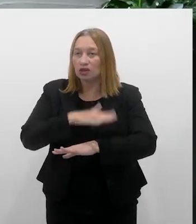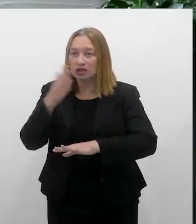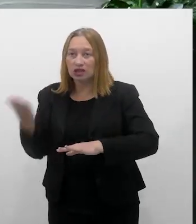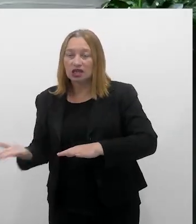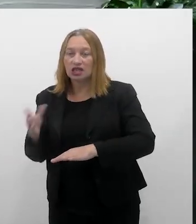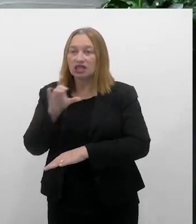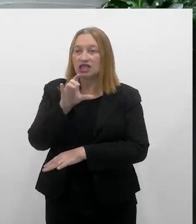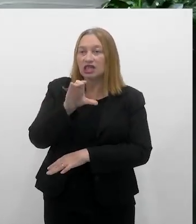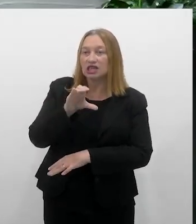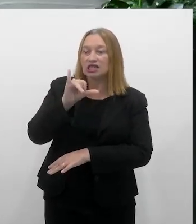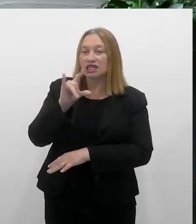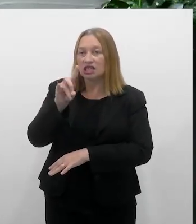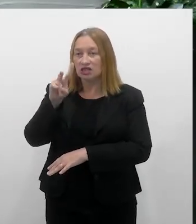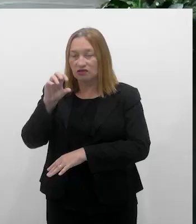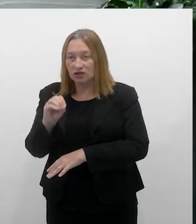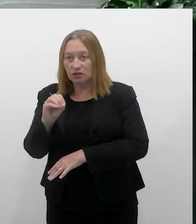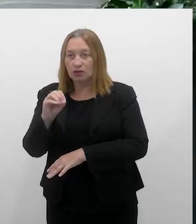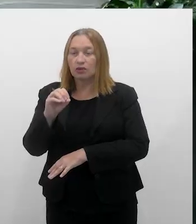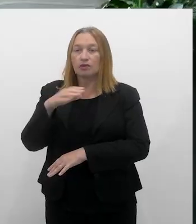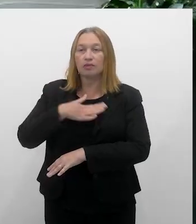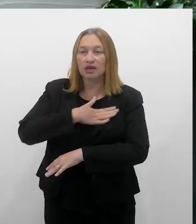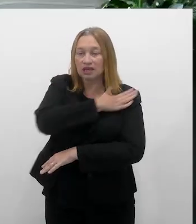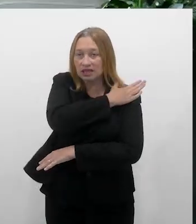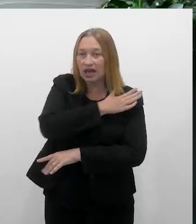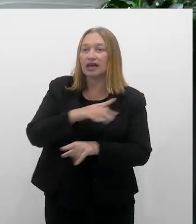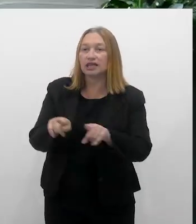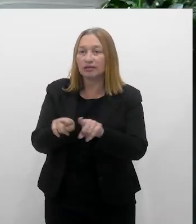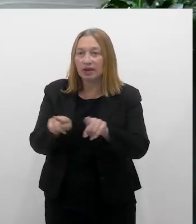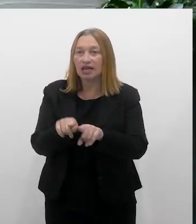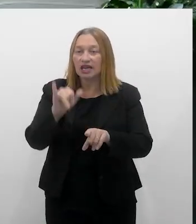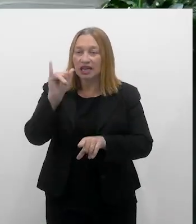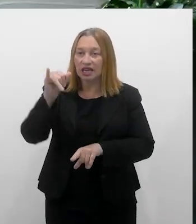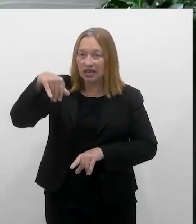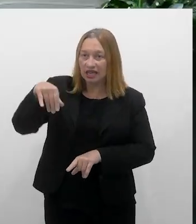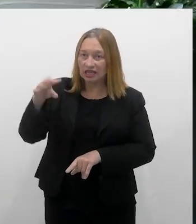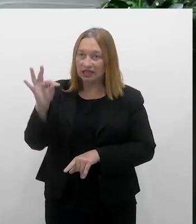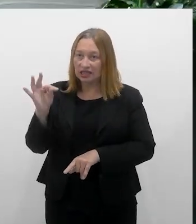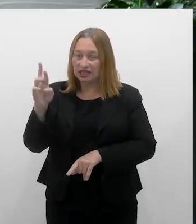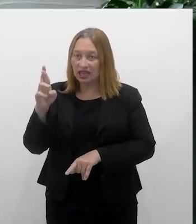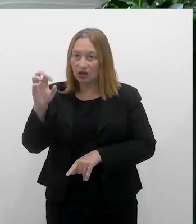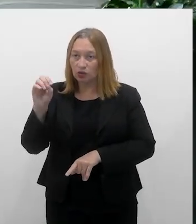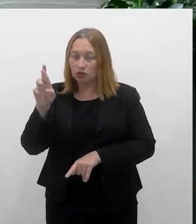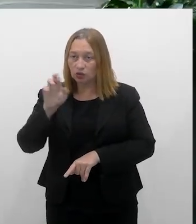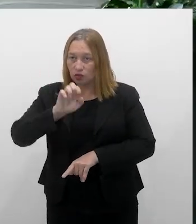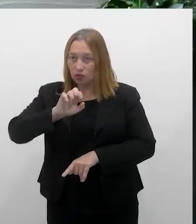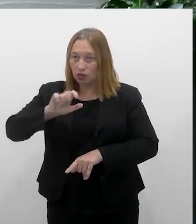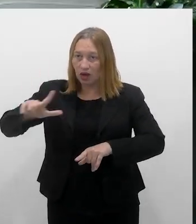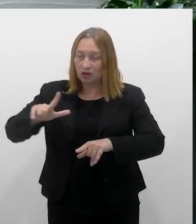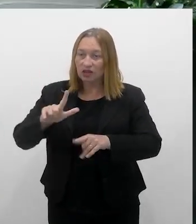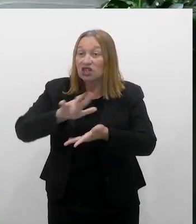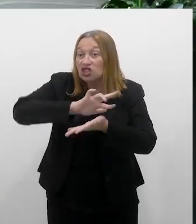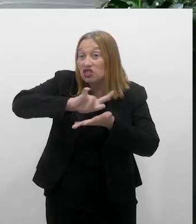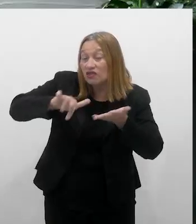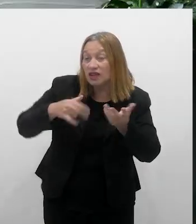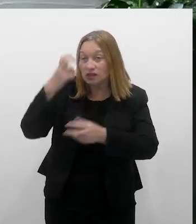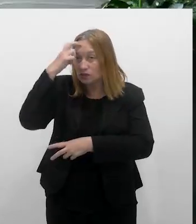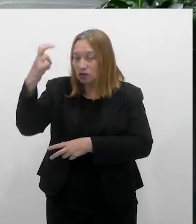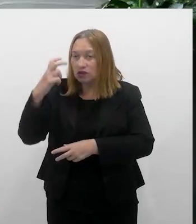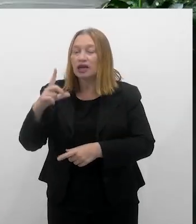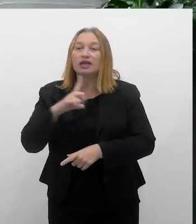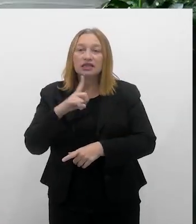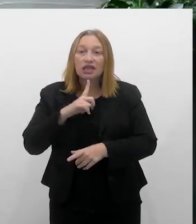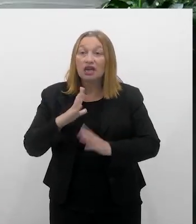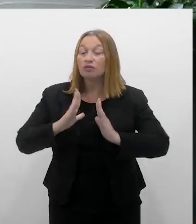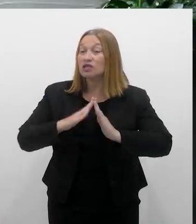as escolas cívico-militares, as escolas interculturais. Meninos, nós temos escolas que tratam da cultura